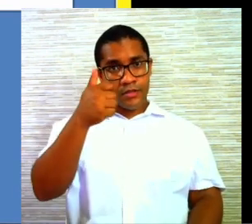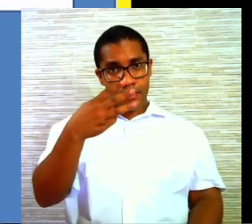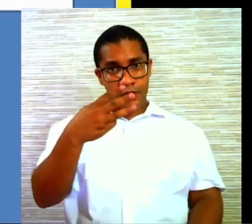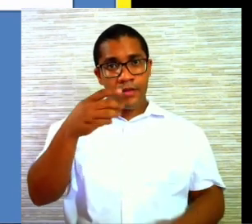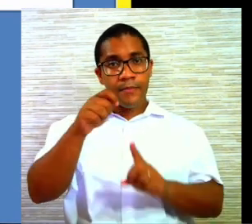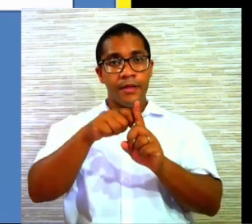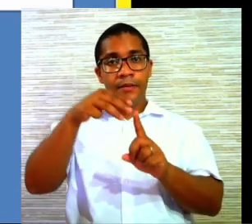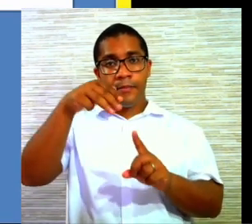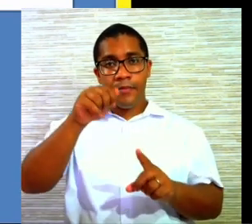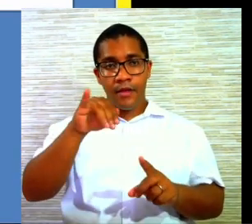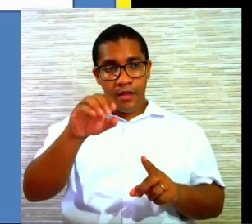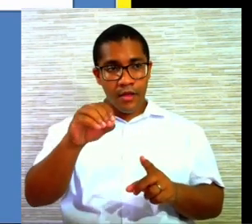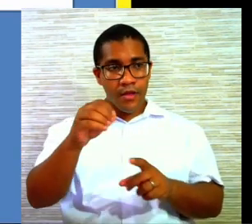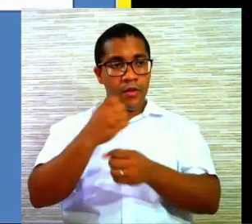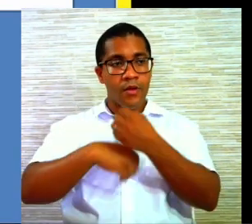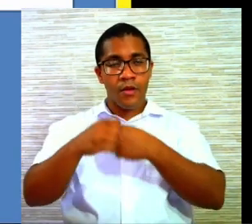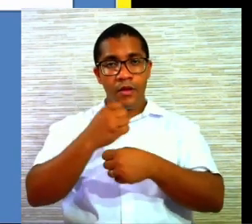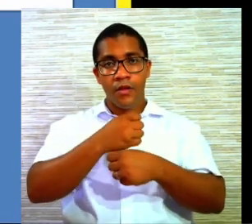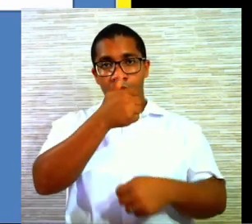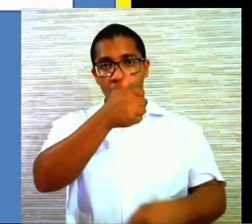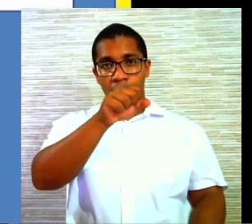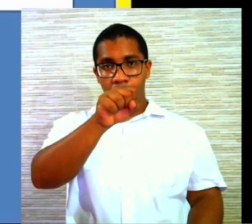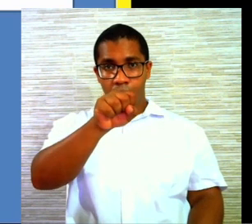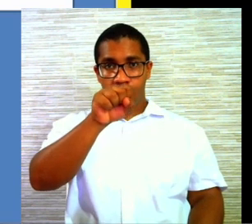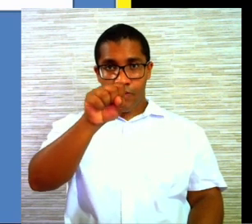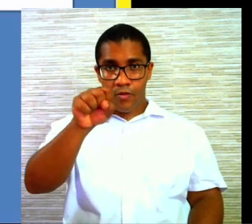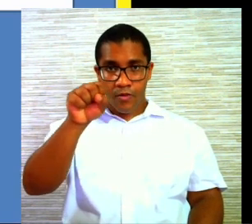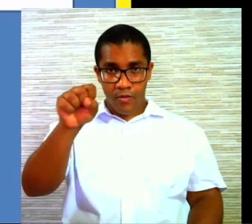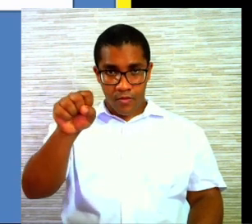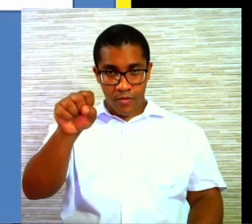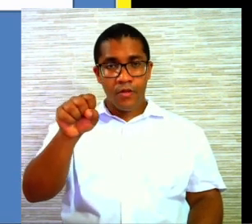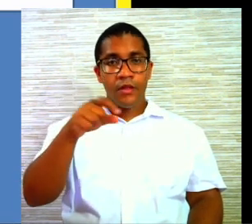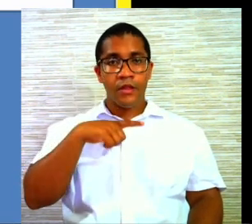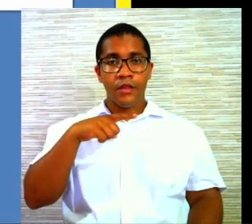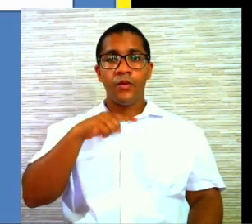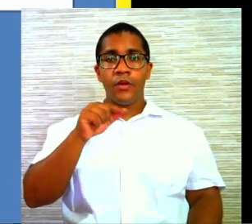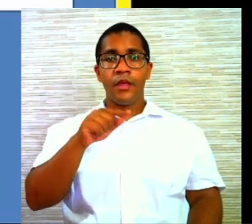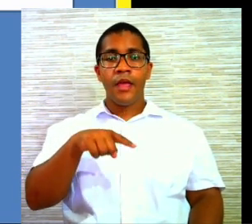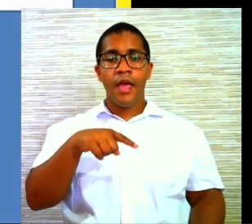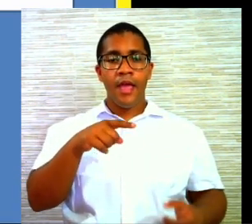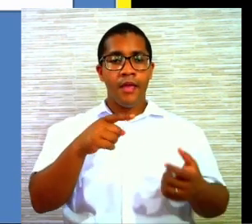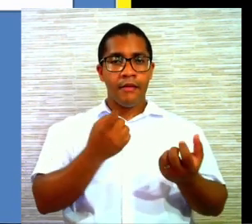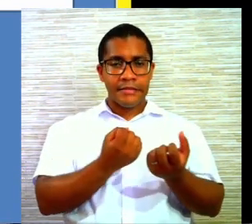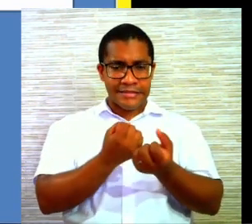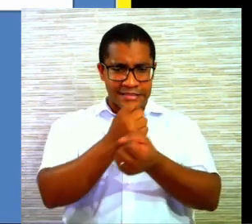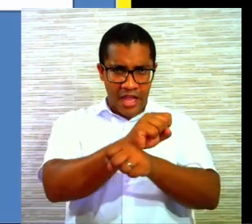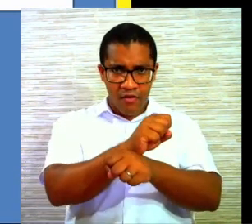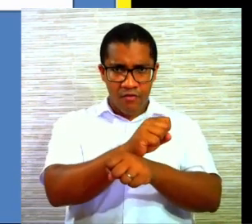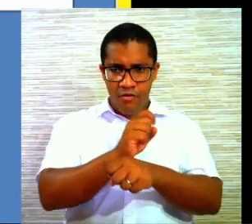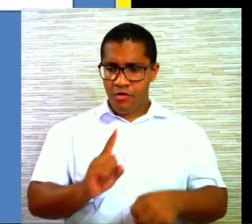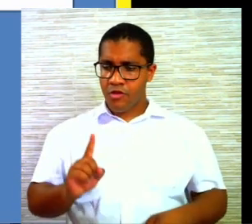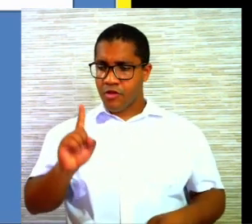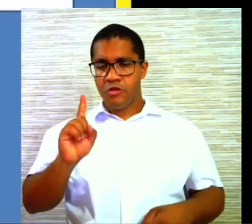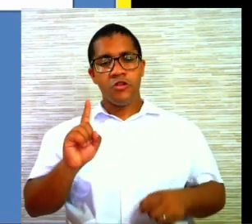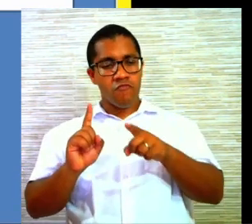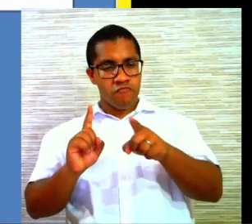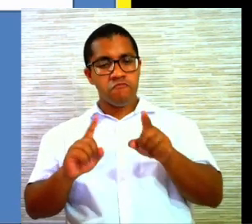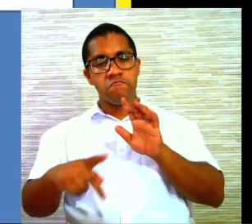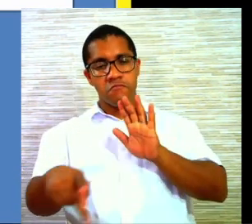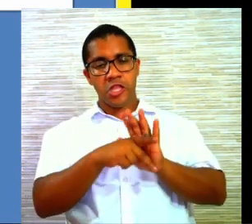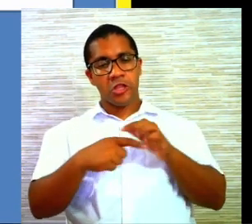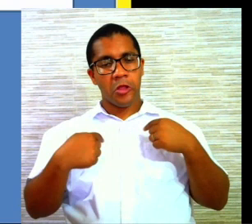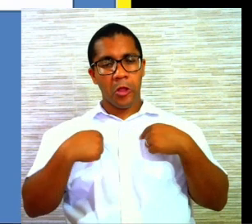maio de 1888, decretou o fim do direito de propriedade de uma pessoa sobre a